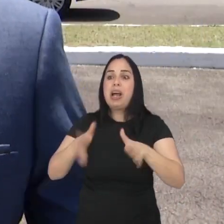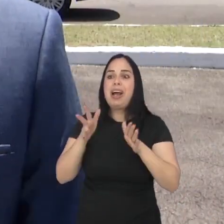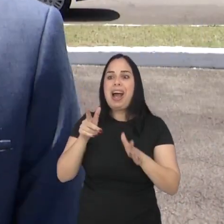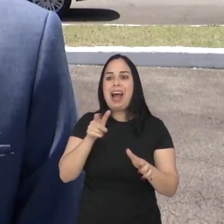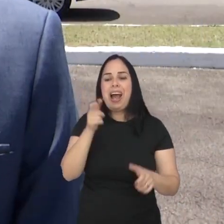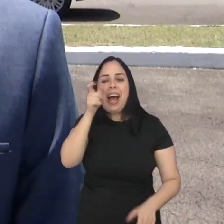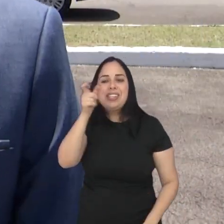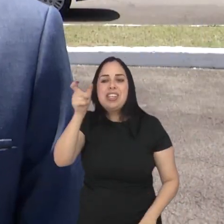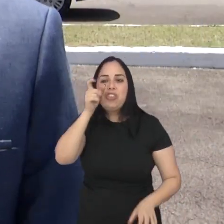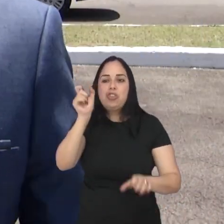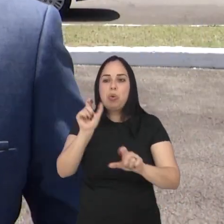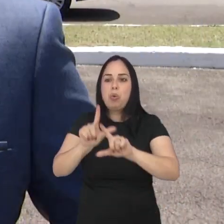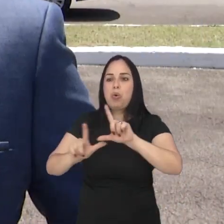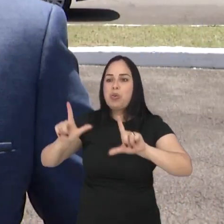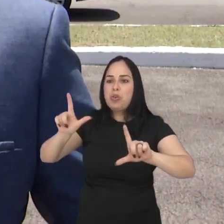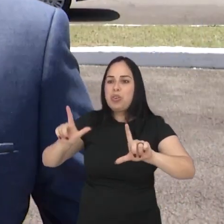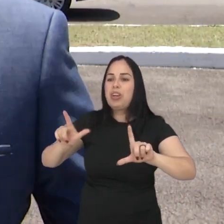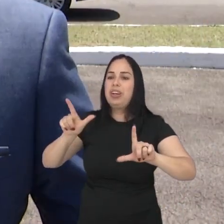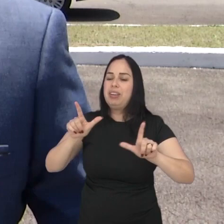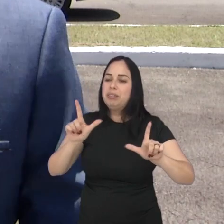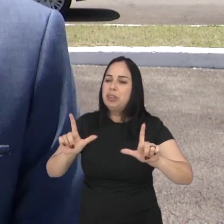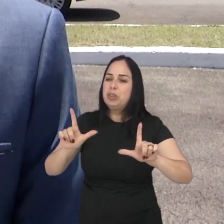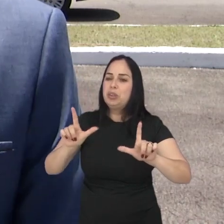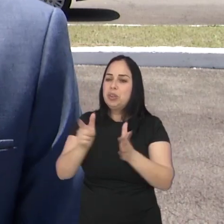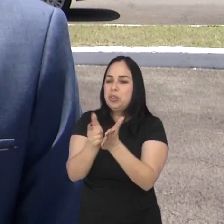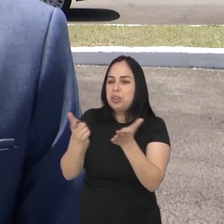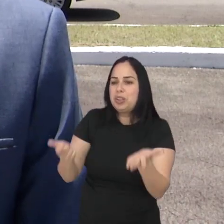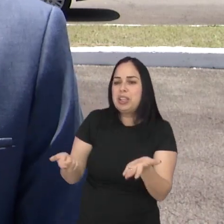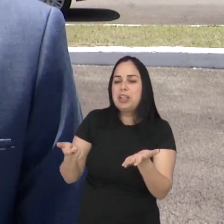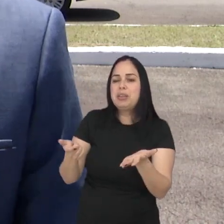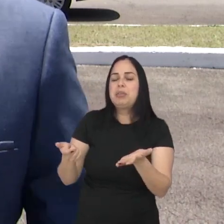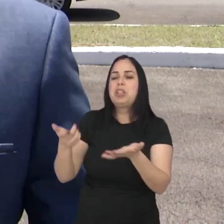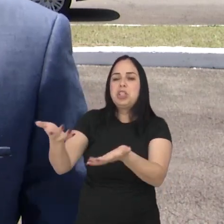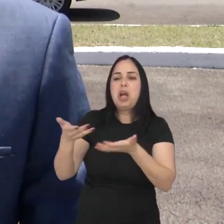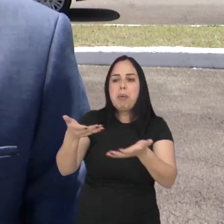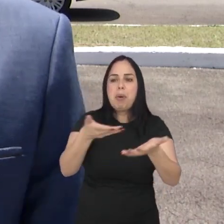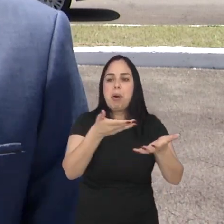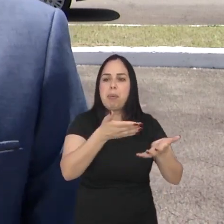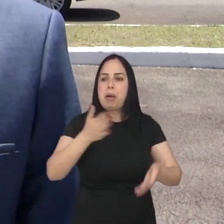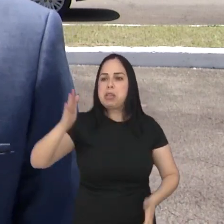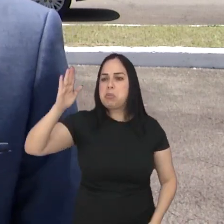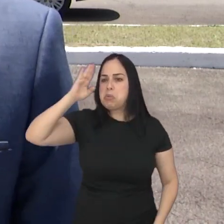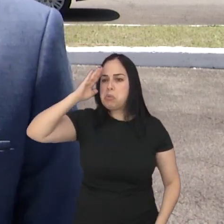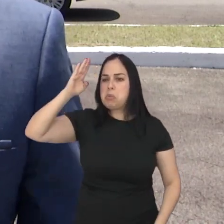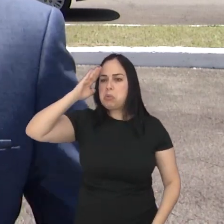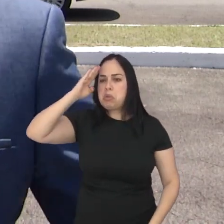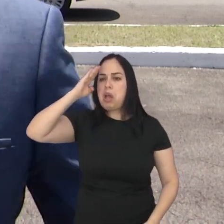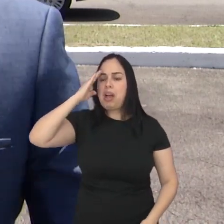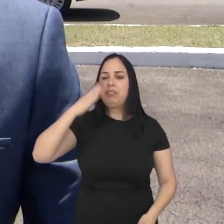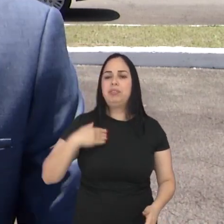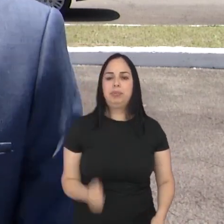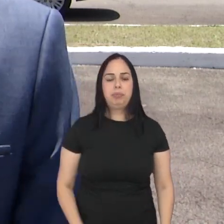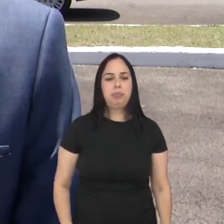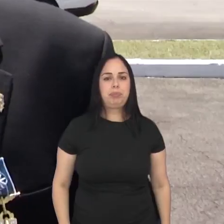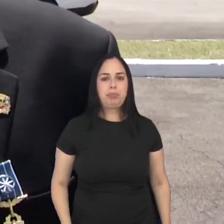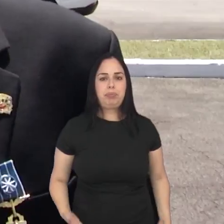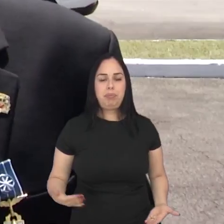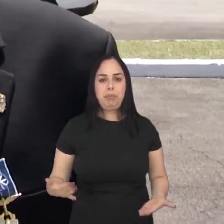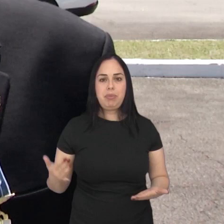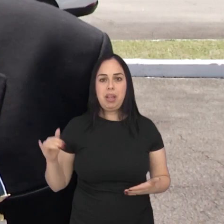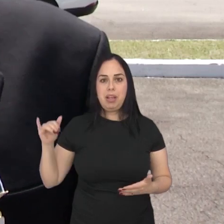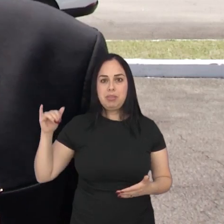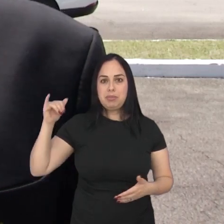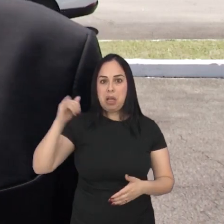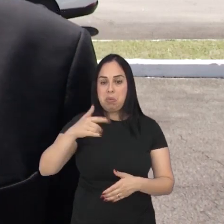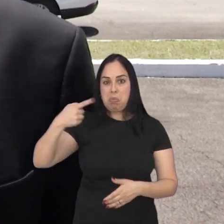já viu no jornal, foi a primeira que foi dar apoio para trazer os seus compatriotas para o nosso país. A Força